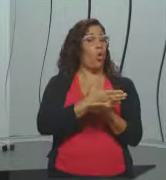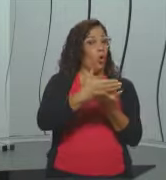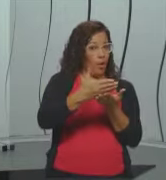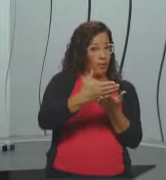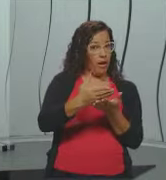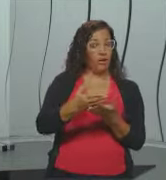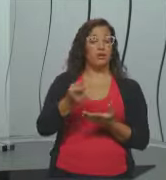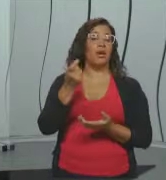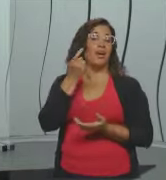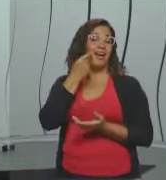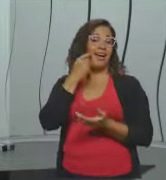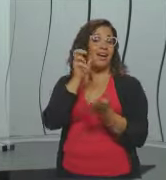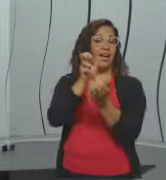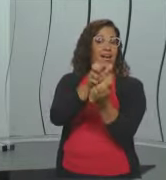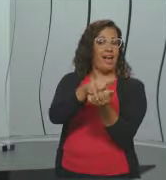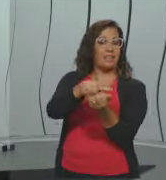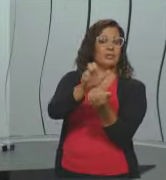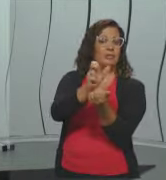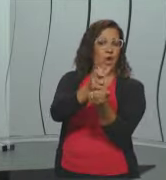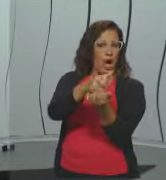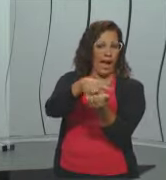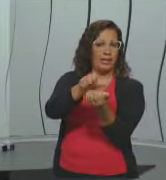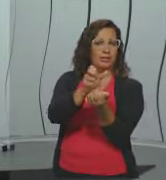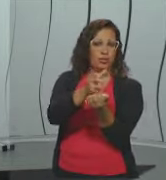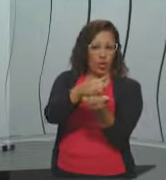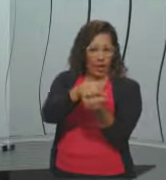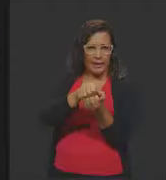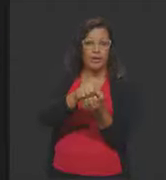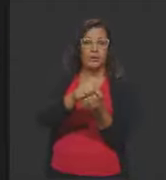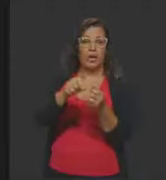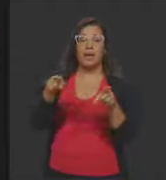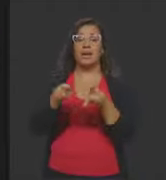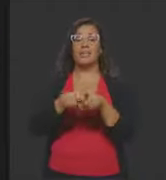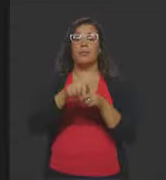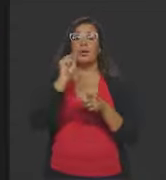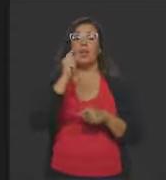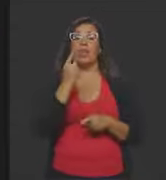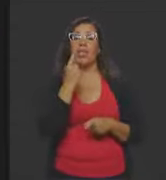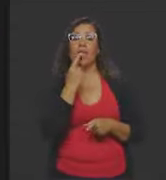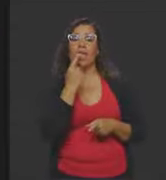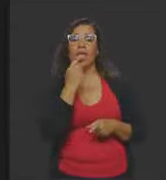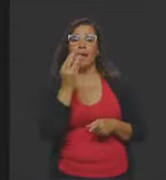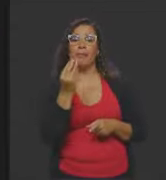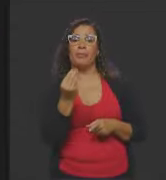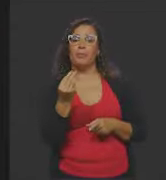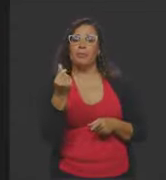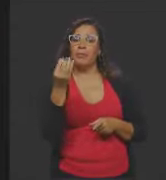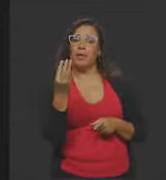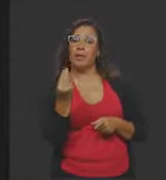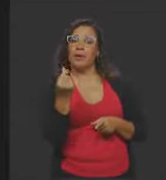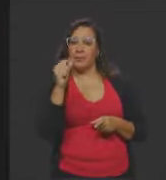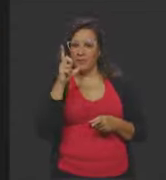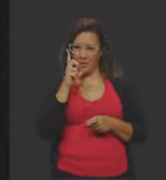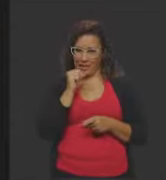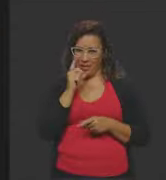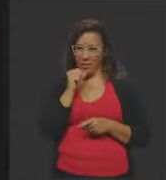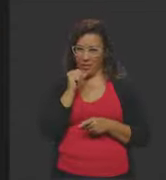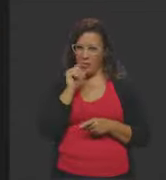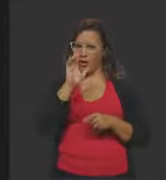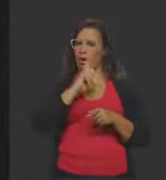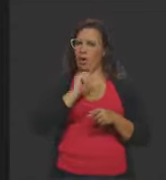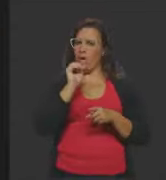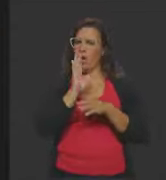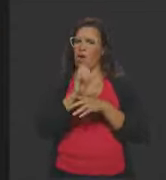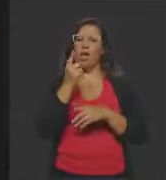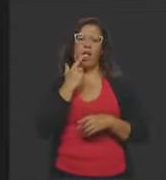é feito pelos dentes na boca e também por glândulas salivares. as glândulas salivares, as glândulas que produzem